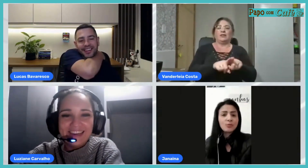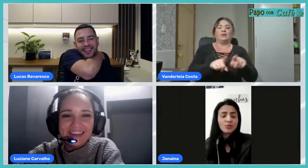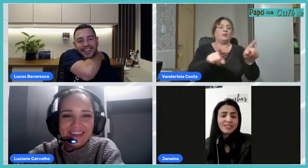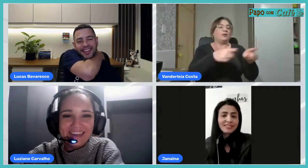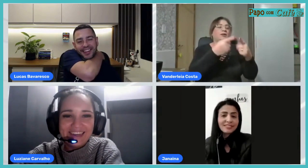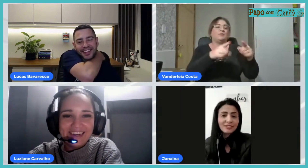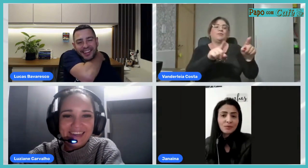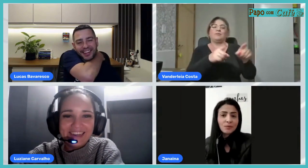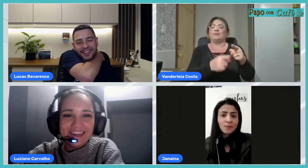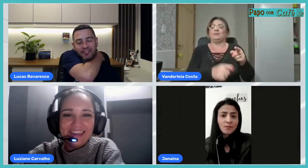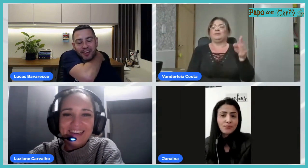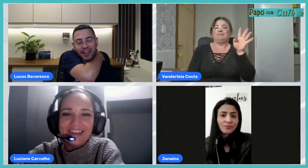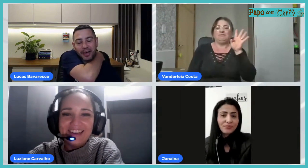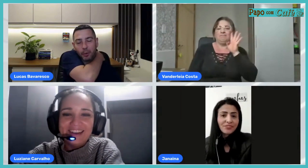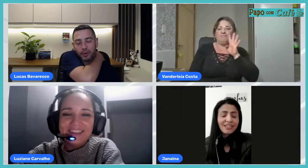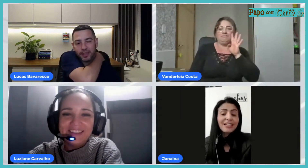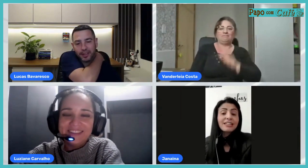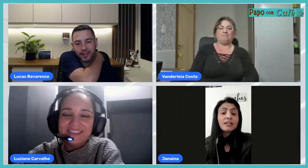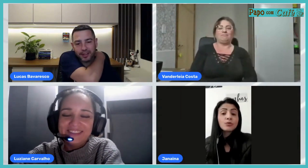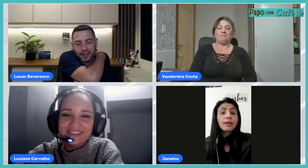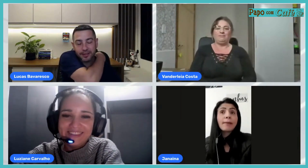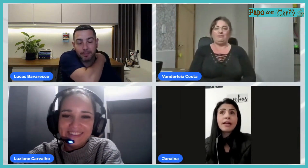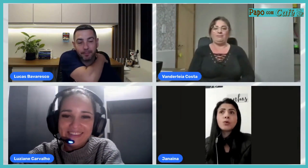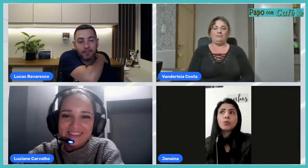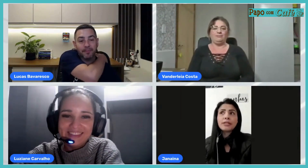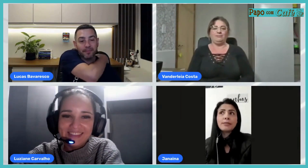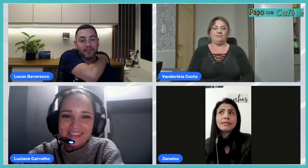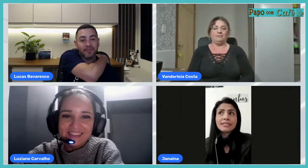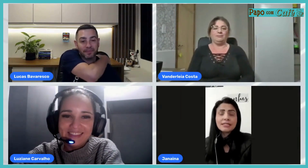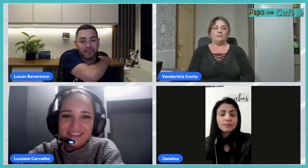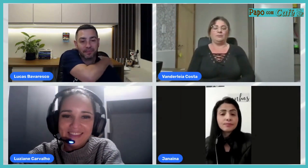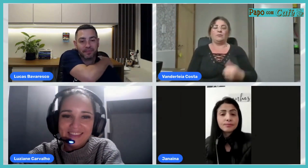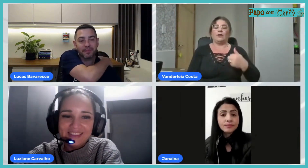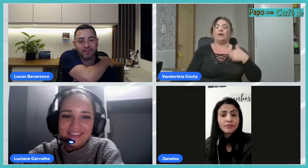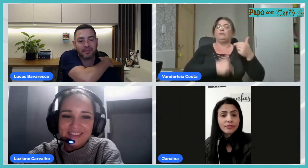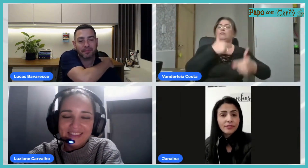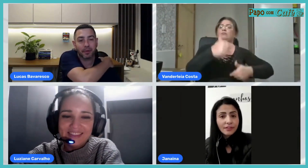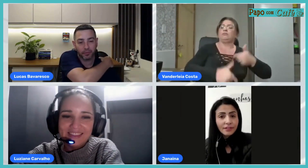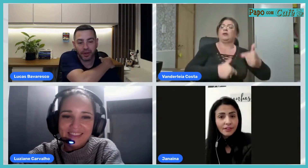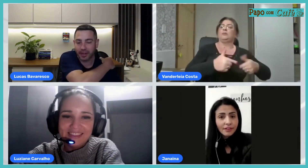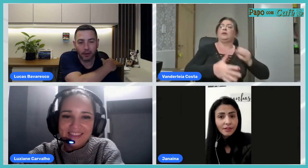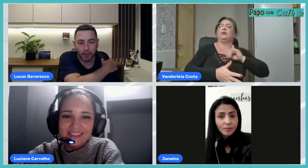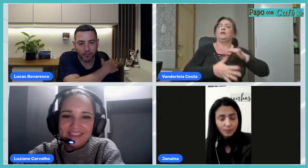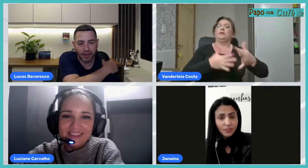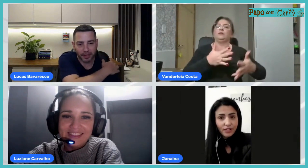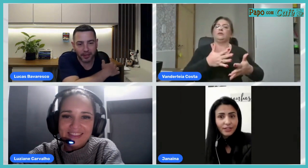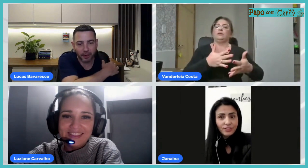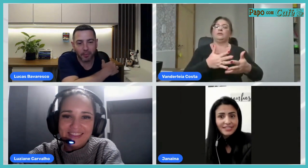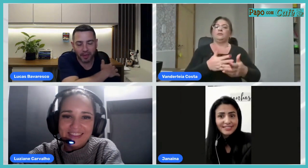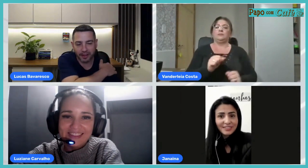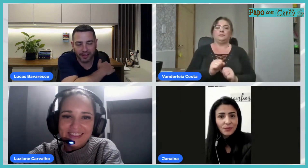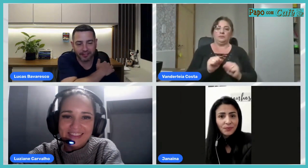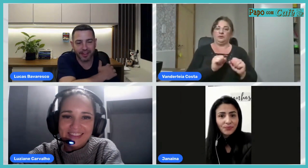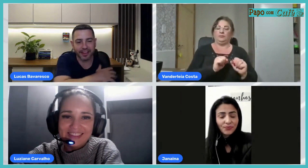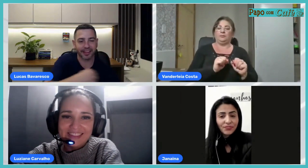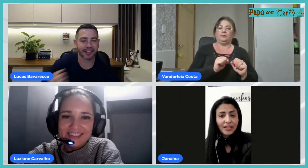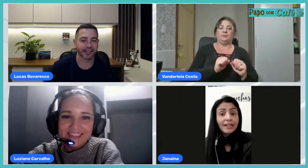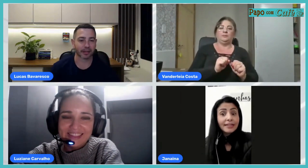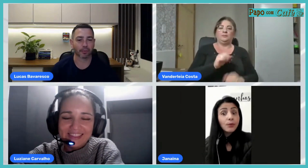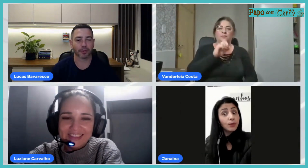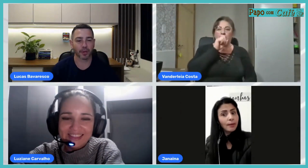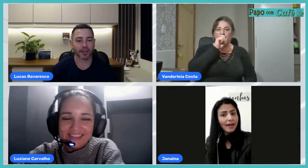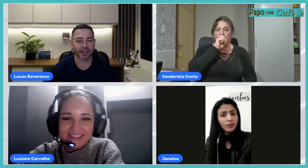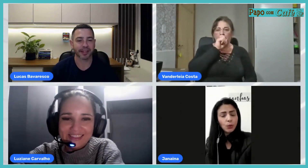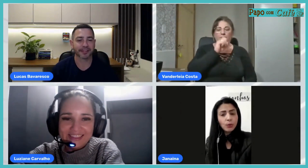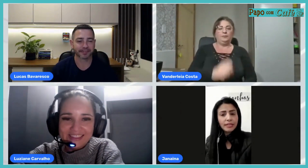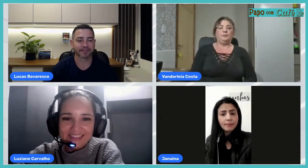marcar o nome da música. E foi legal E eu porque. trabalho com Libras. Pode falar, não, pode Pode falar, te falar. interrompi. Vai aí.